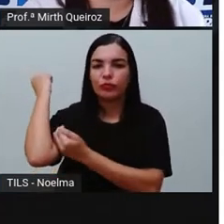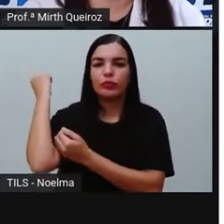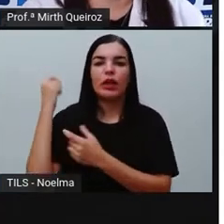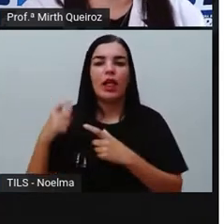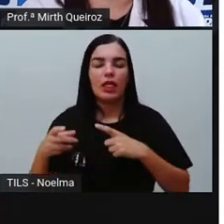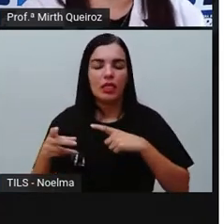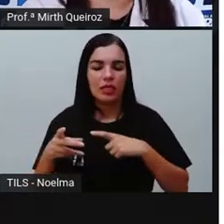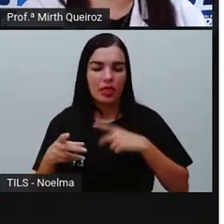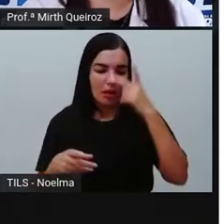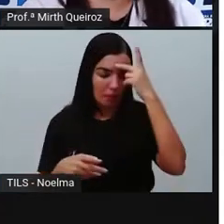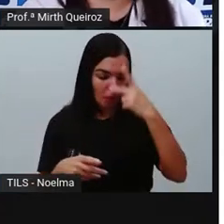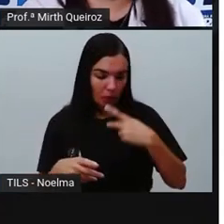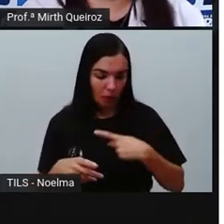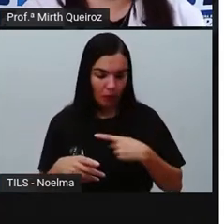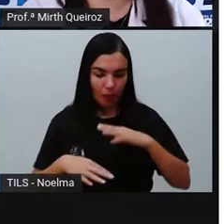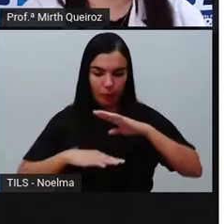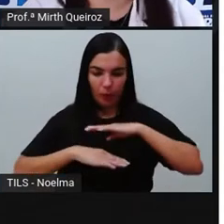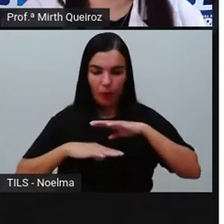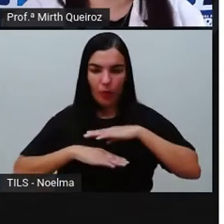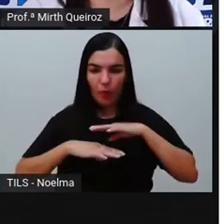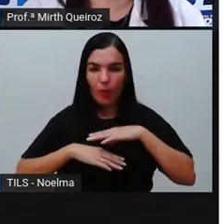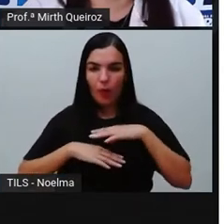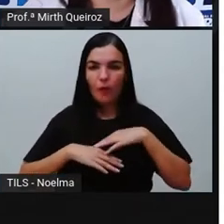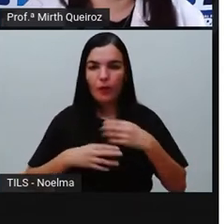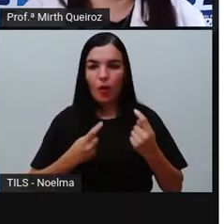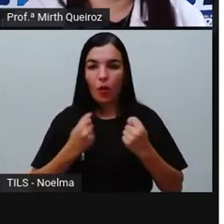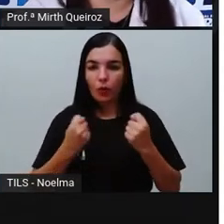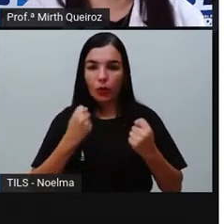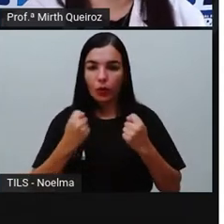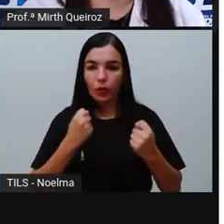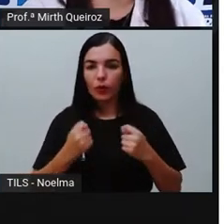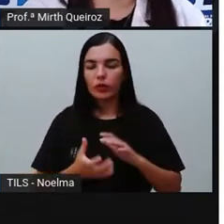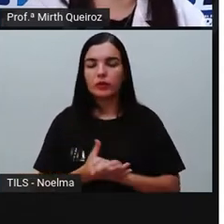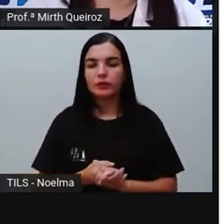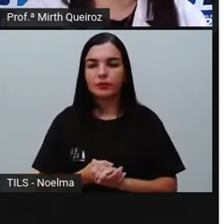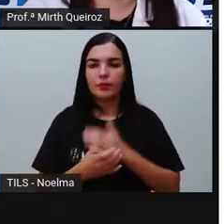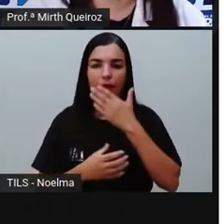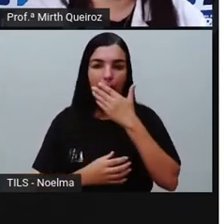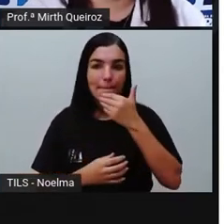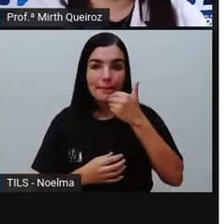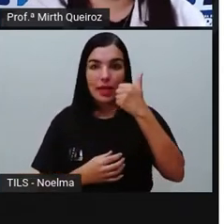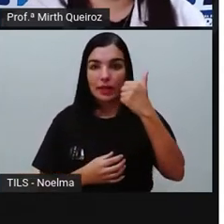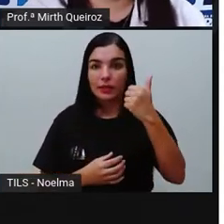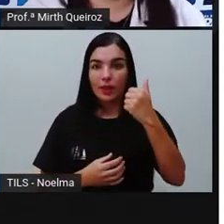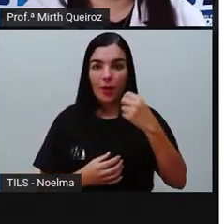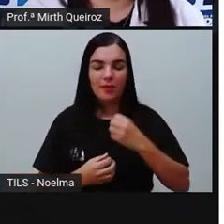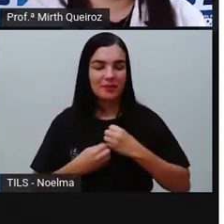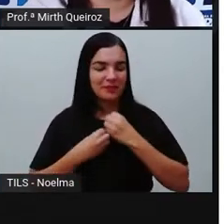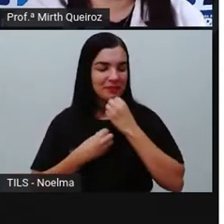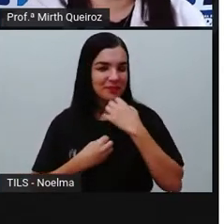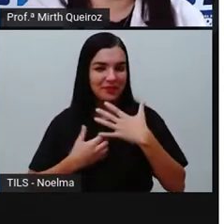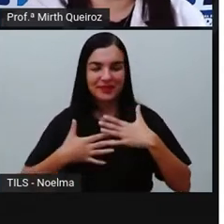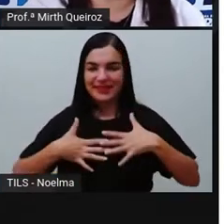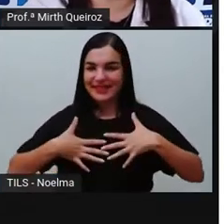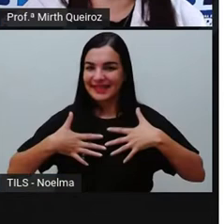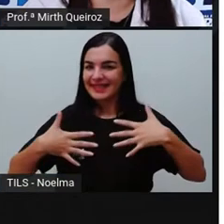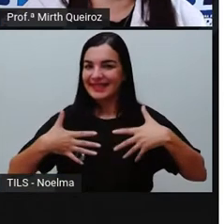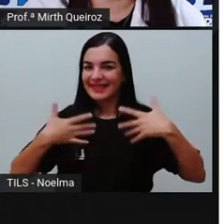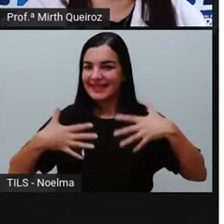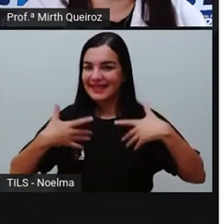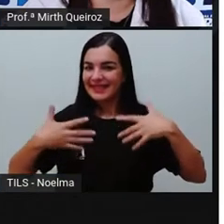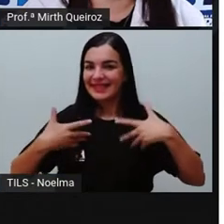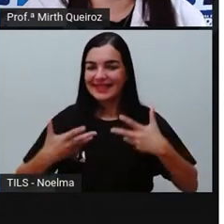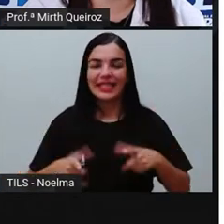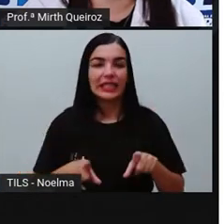corpo. A autoestima vai ficar mais elevada, vai desenvolver a parte de socialização, uma vez que a maioria das